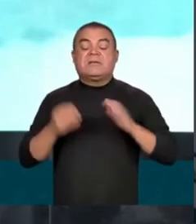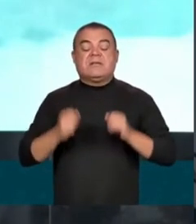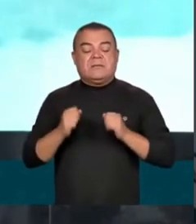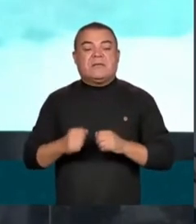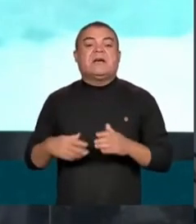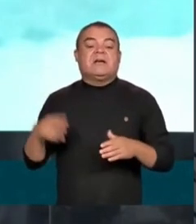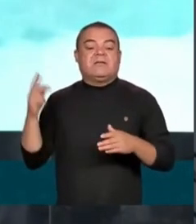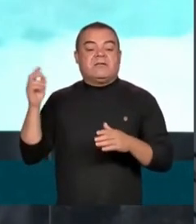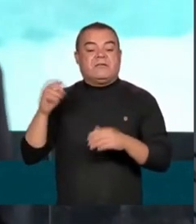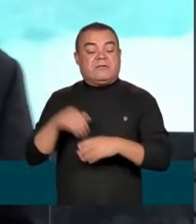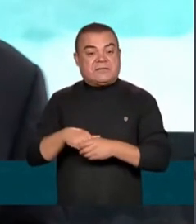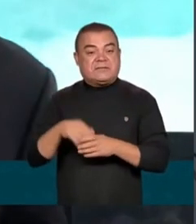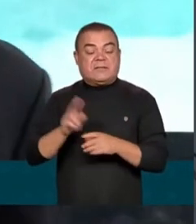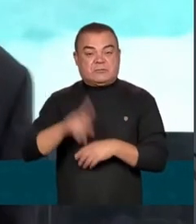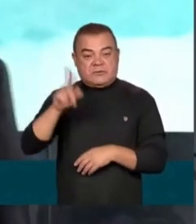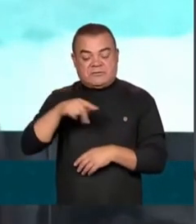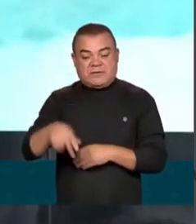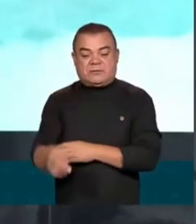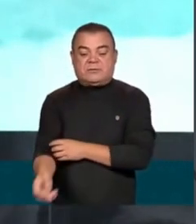desses